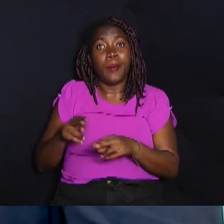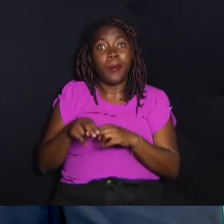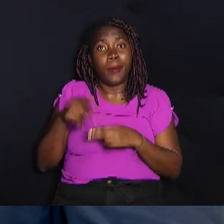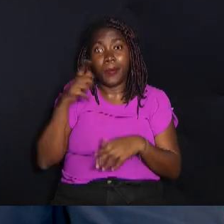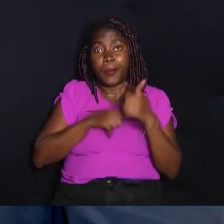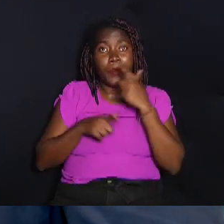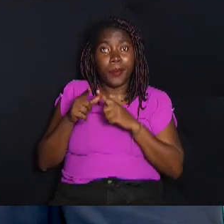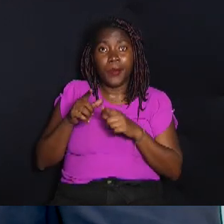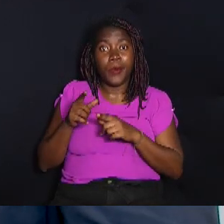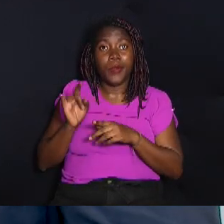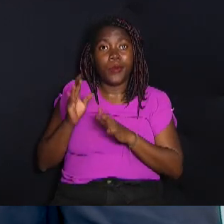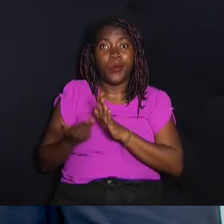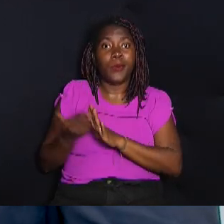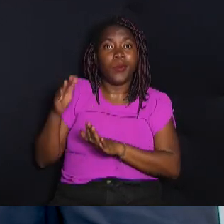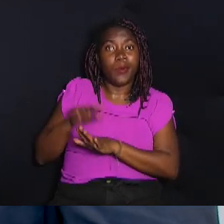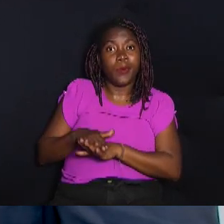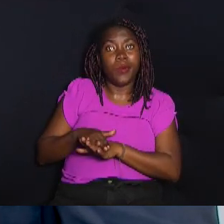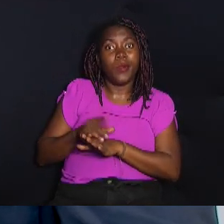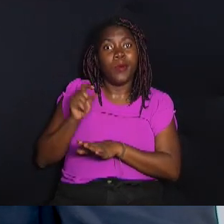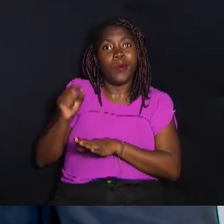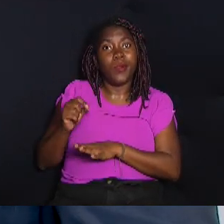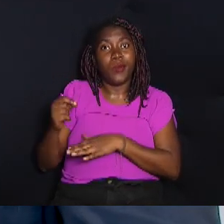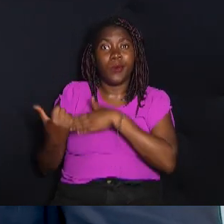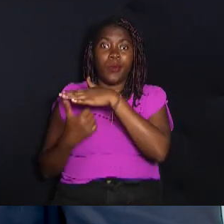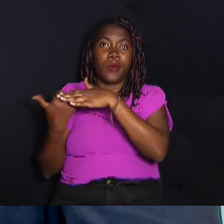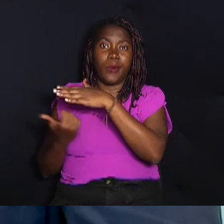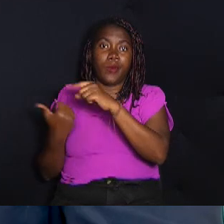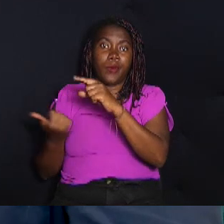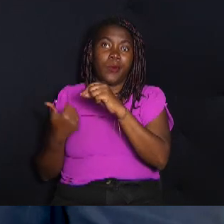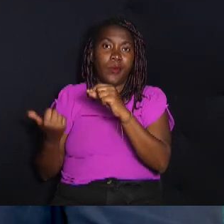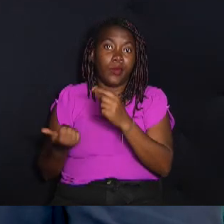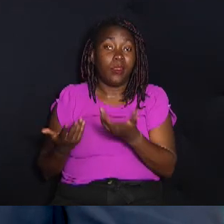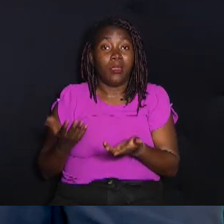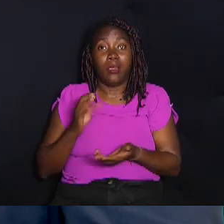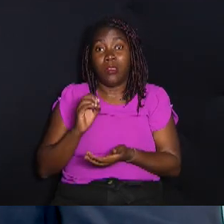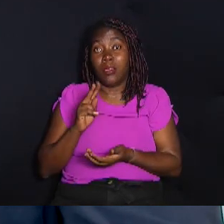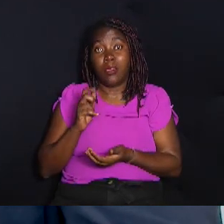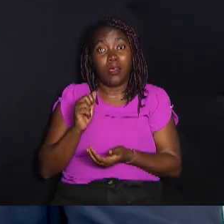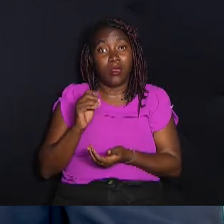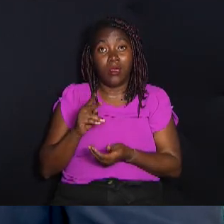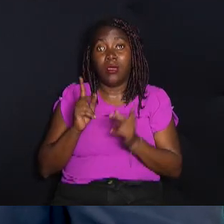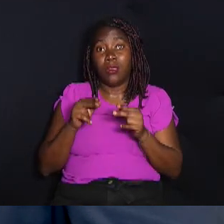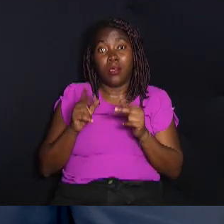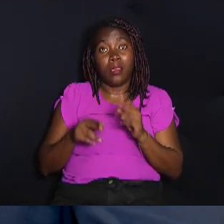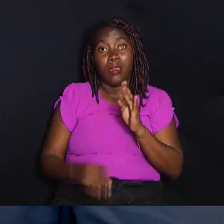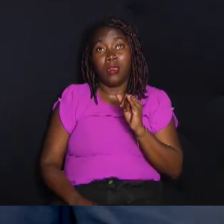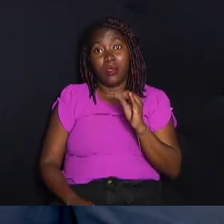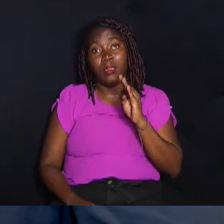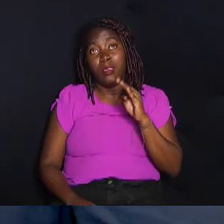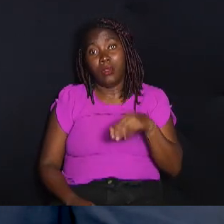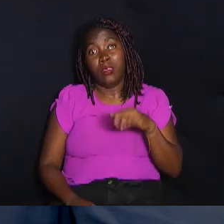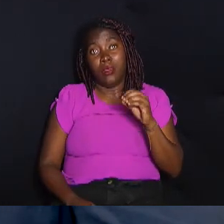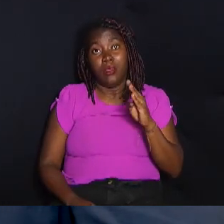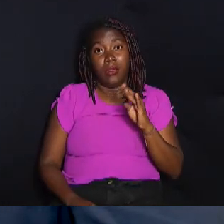funciona somente através de contrapartidas de empreendimentos então a Coab praticamente virou uma imobiliária porque ela recebe